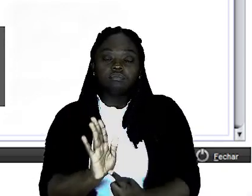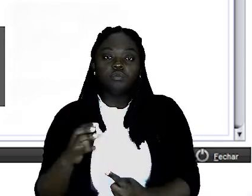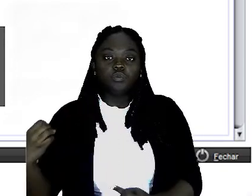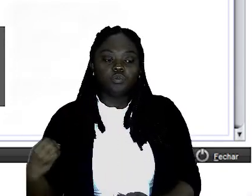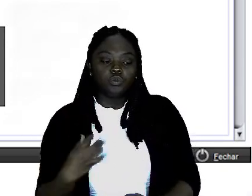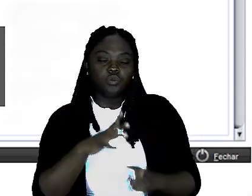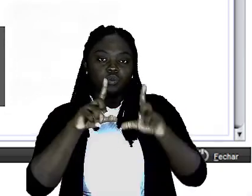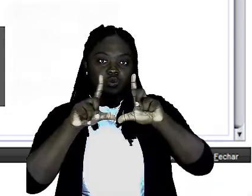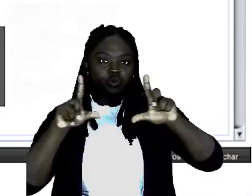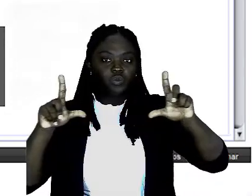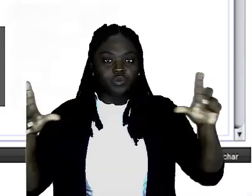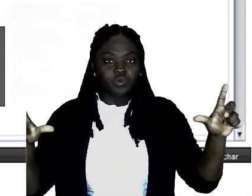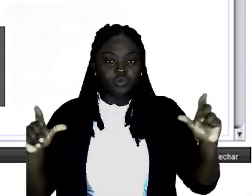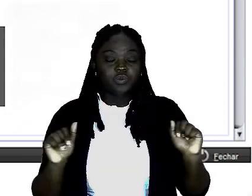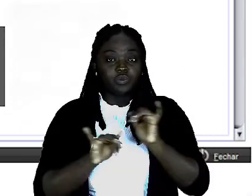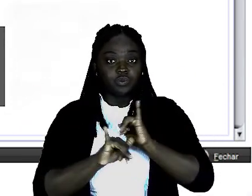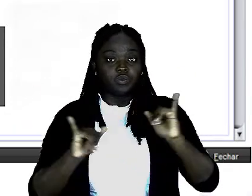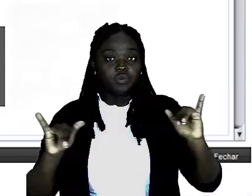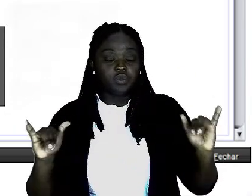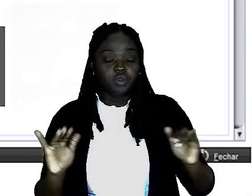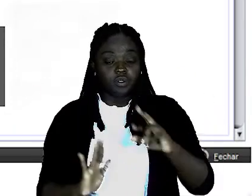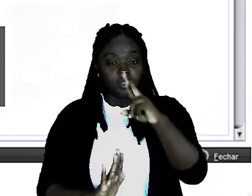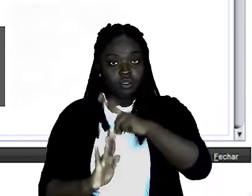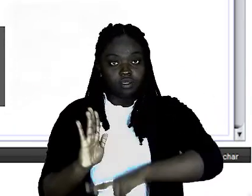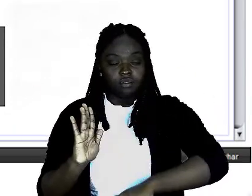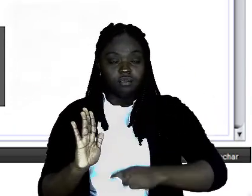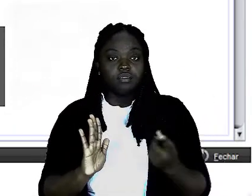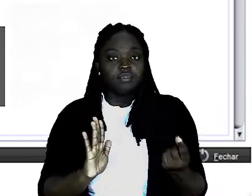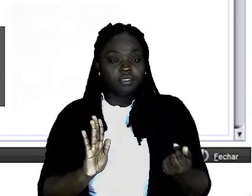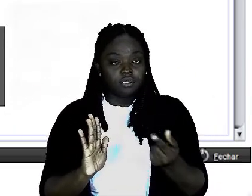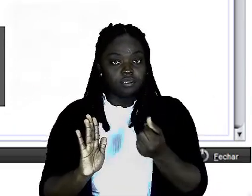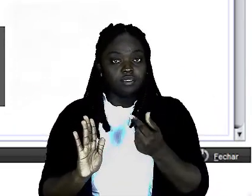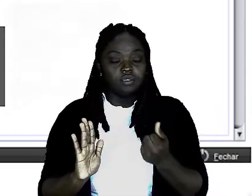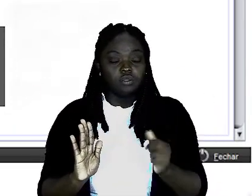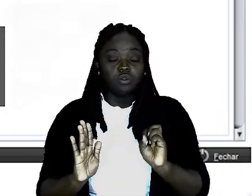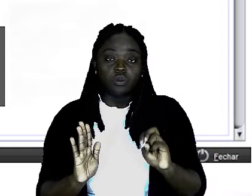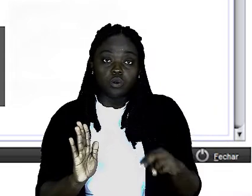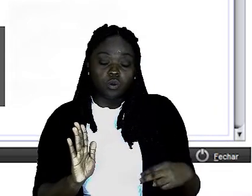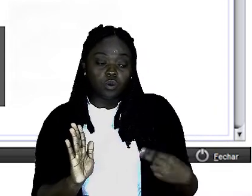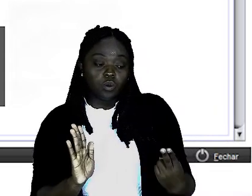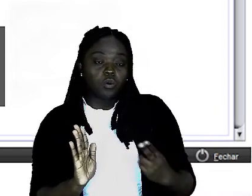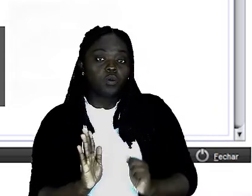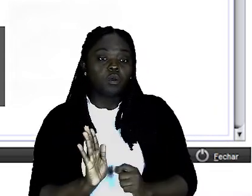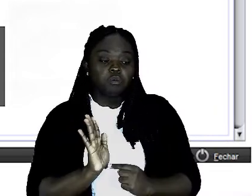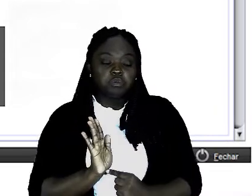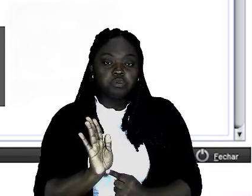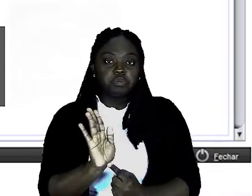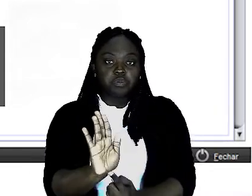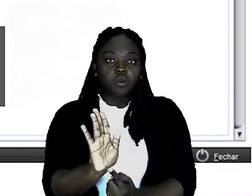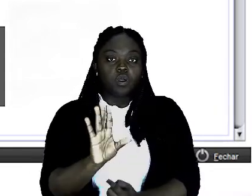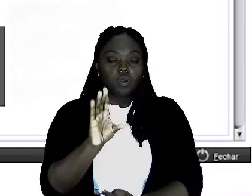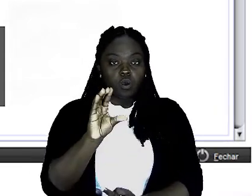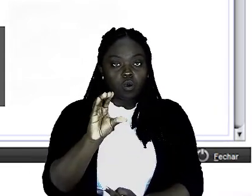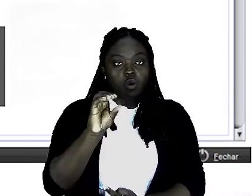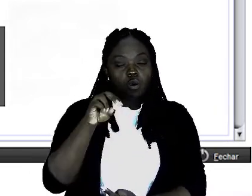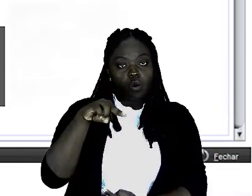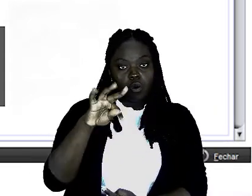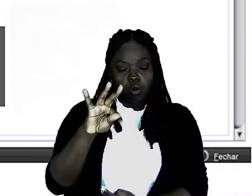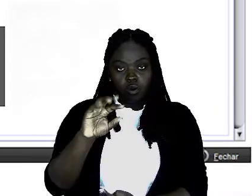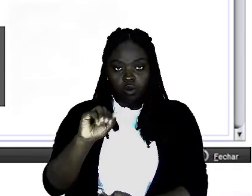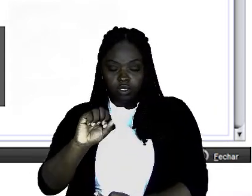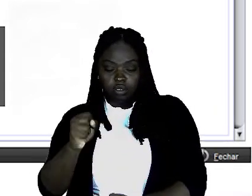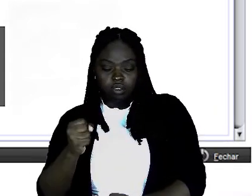tela informando que o relatório financeiro ou a prestação de contas foi gerada com